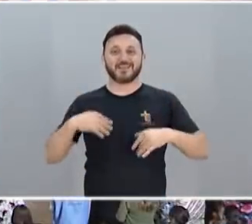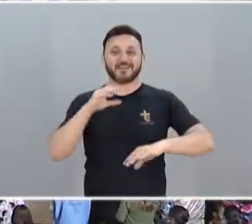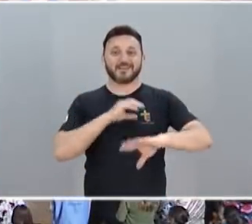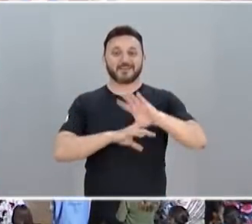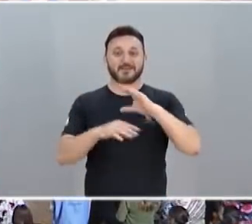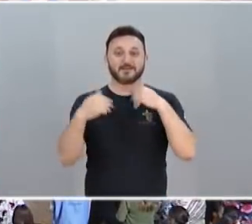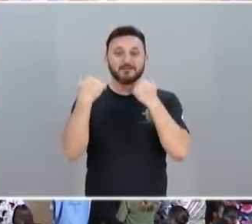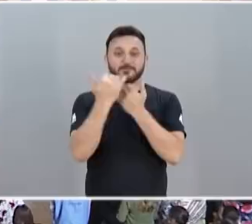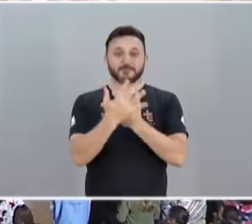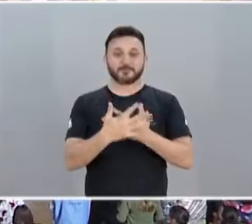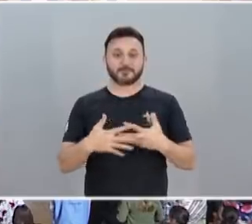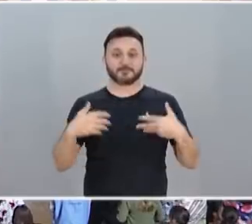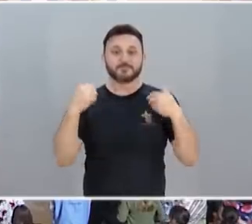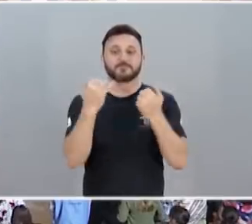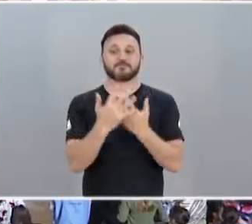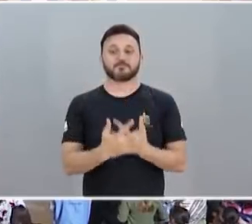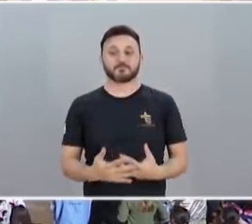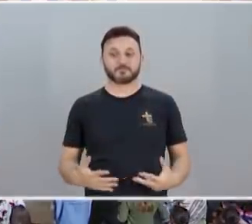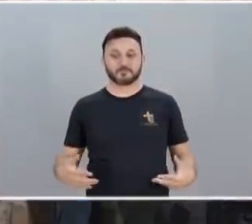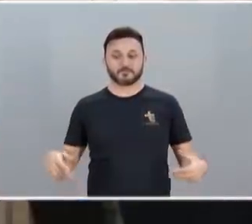cantando.